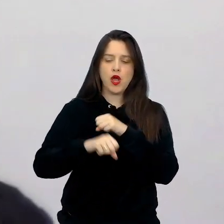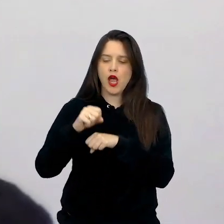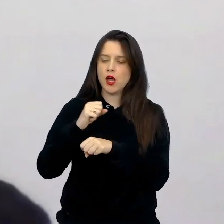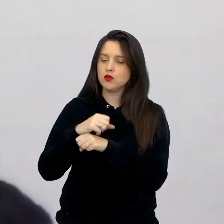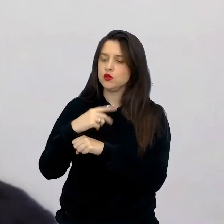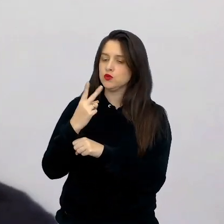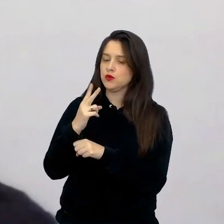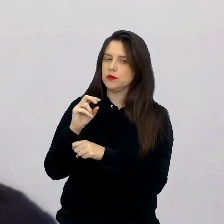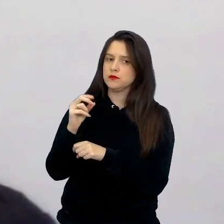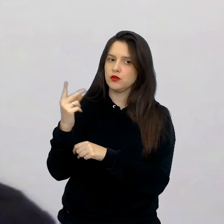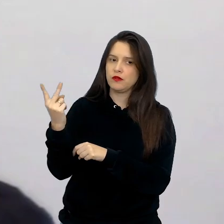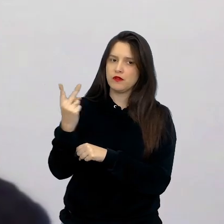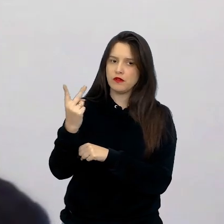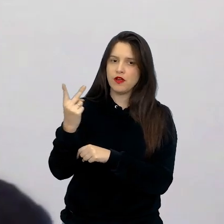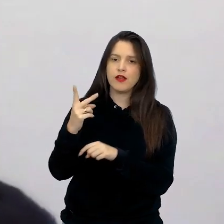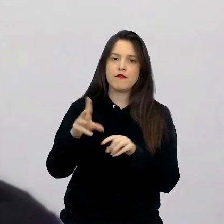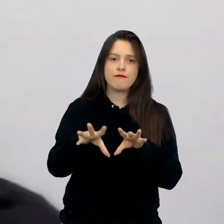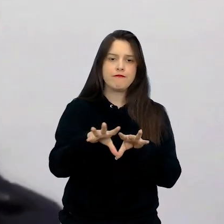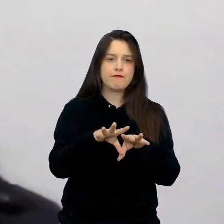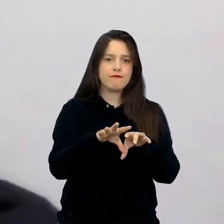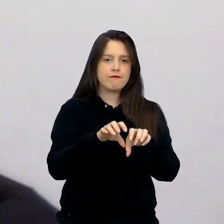2022. Formação,